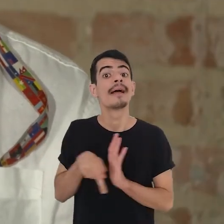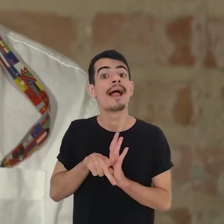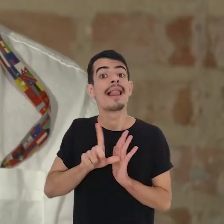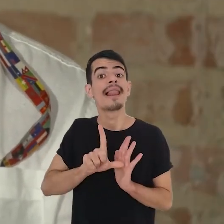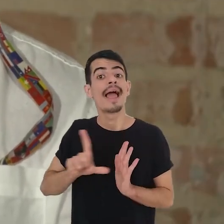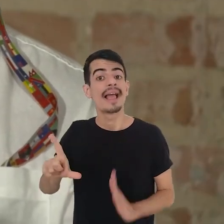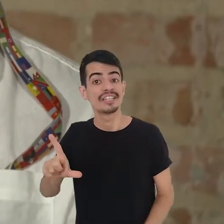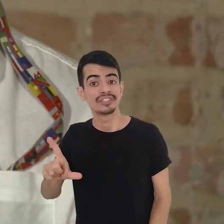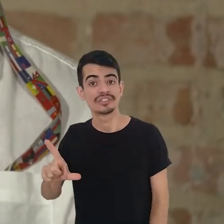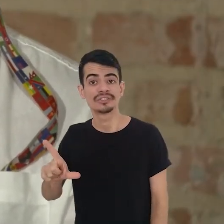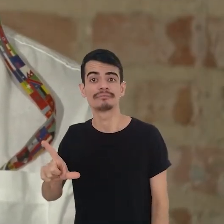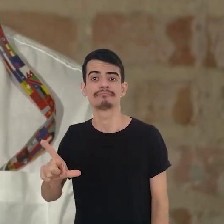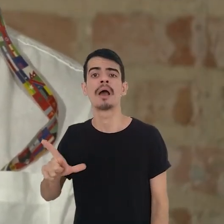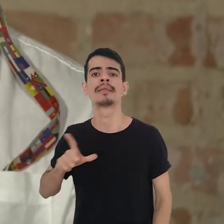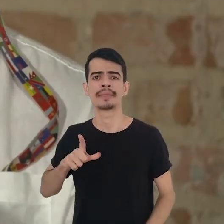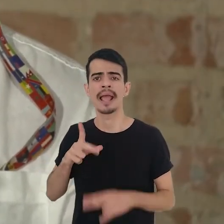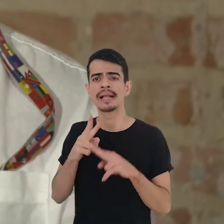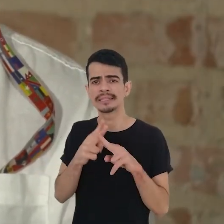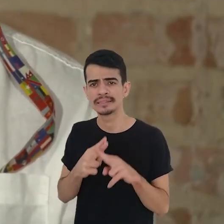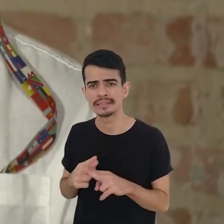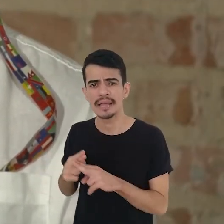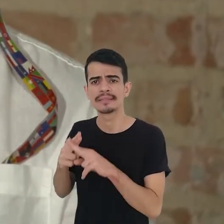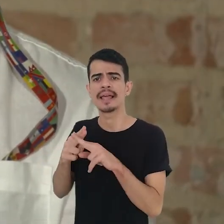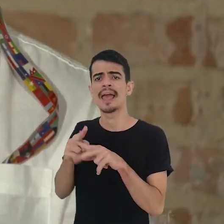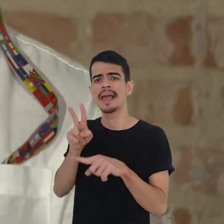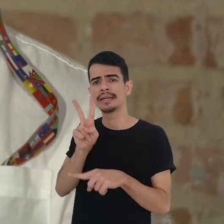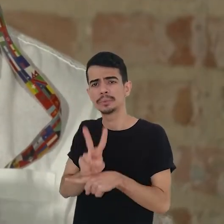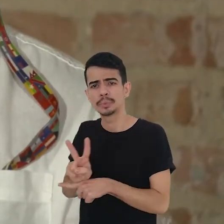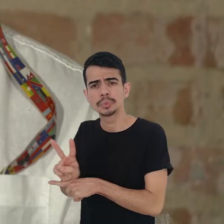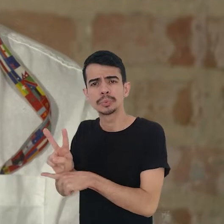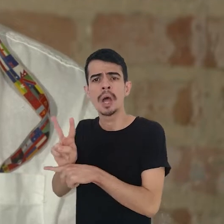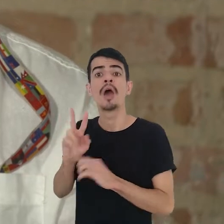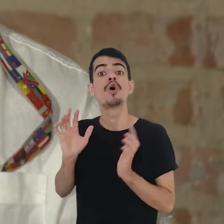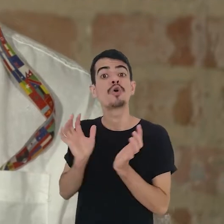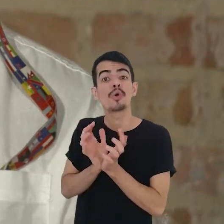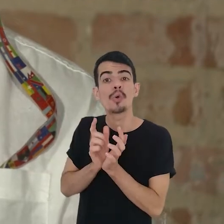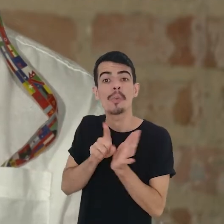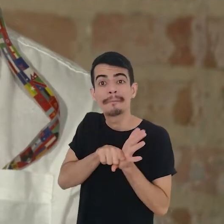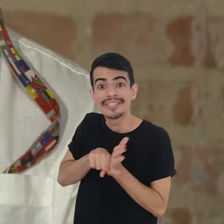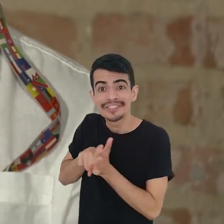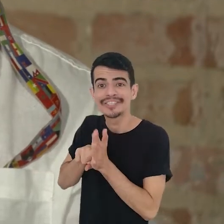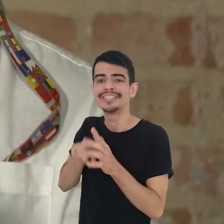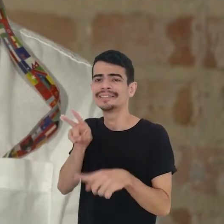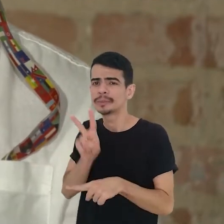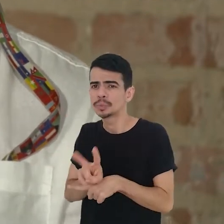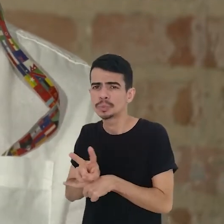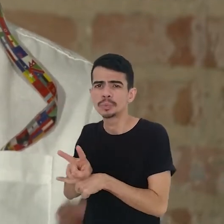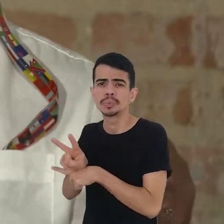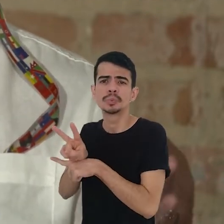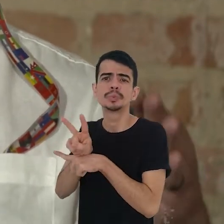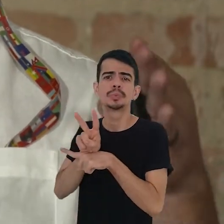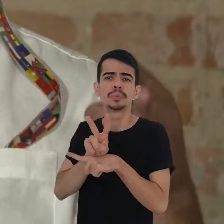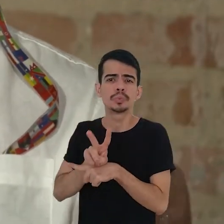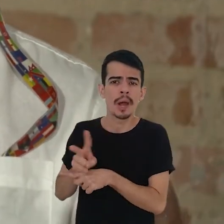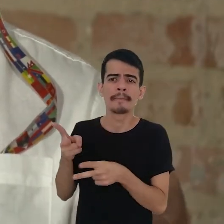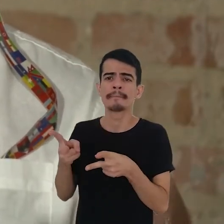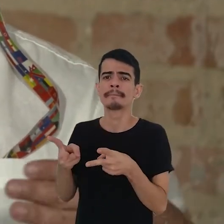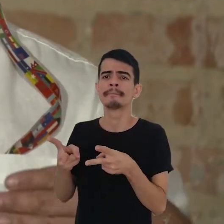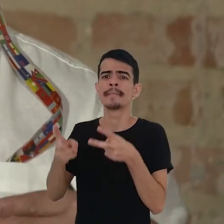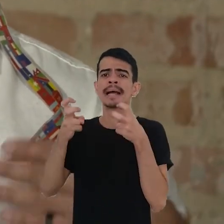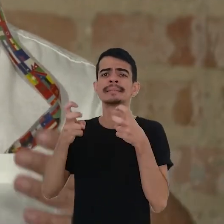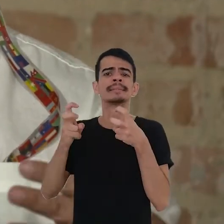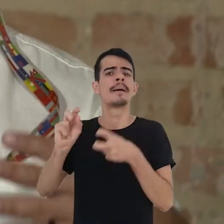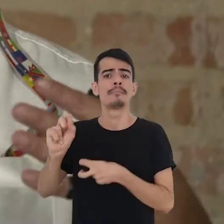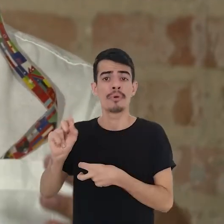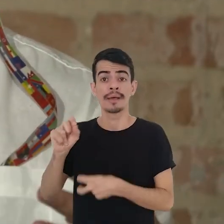da Antártica, monitorada hoje por satélites, por diversos grupos de pesquisa, que mostram uma geleira